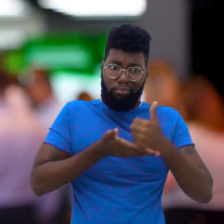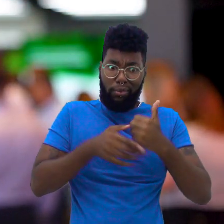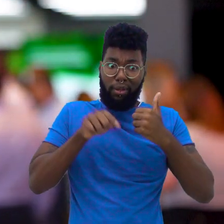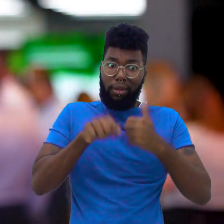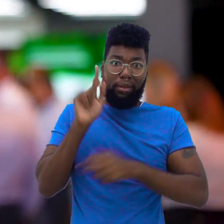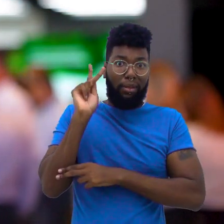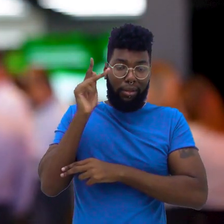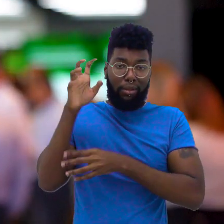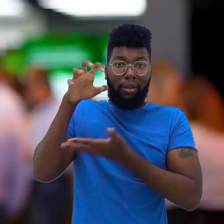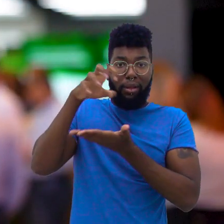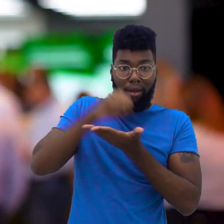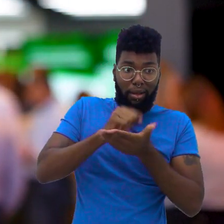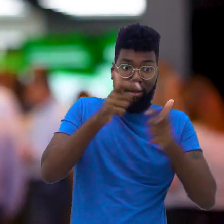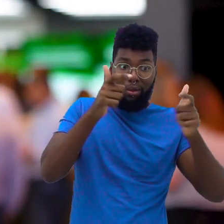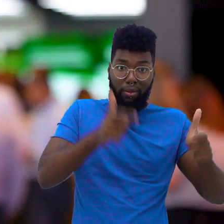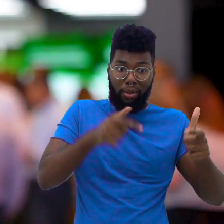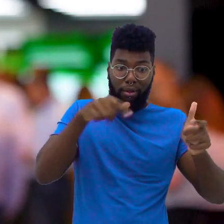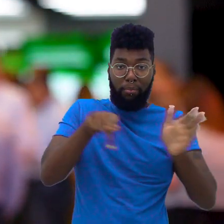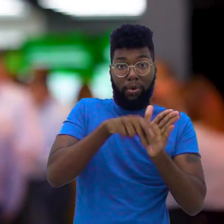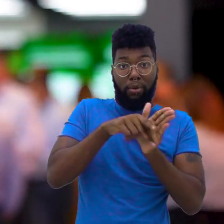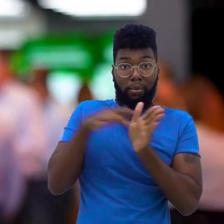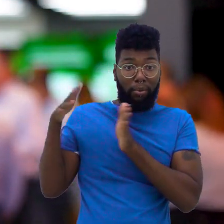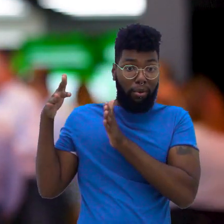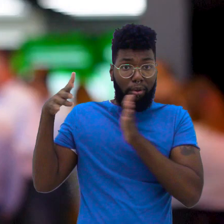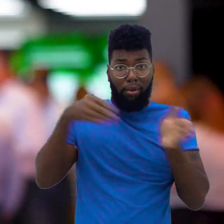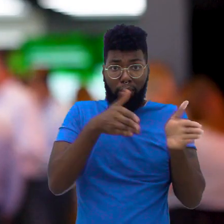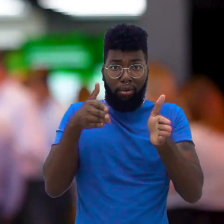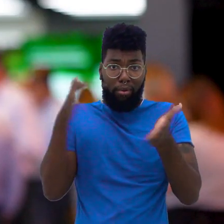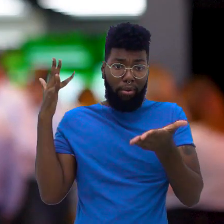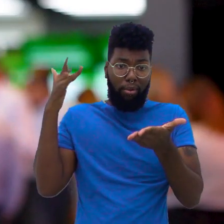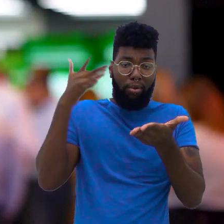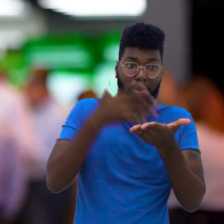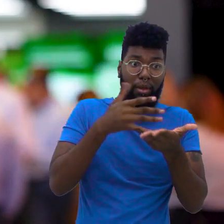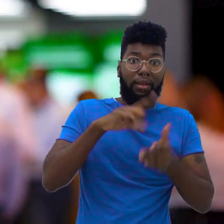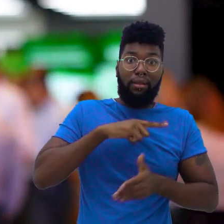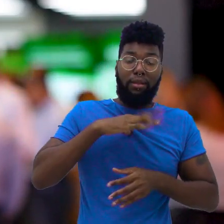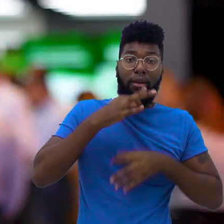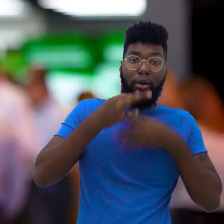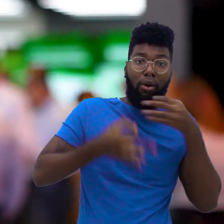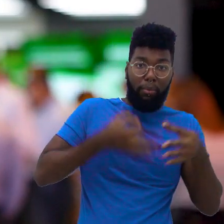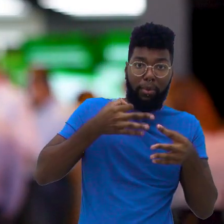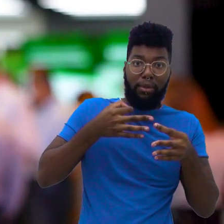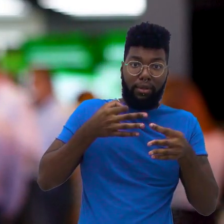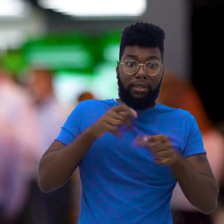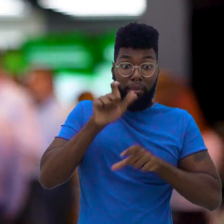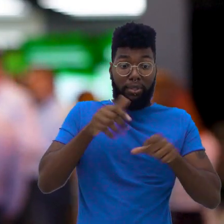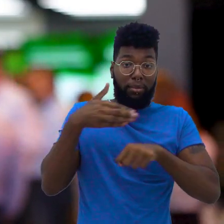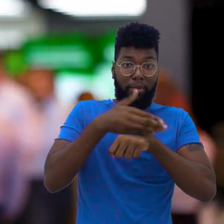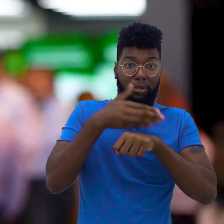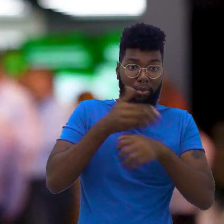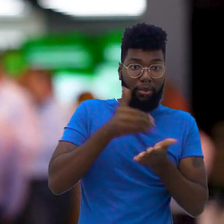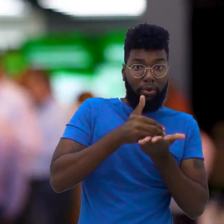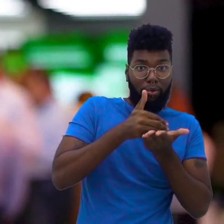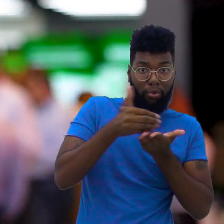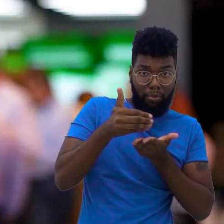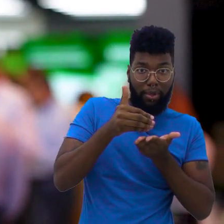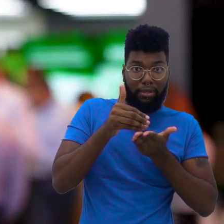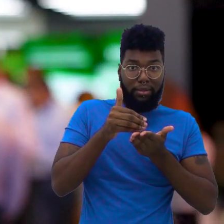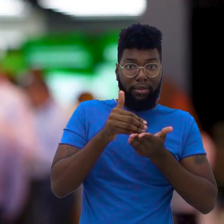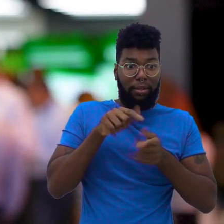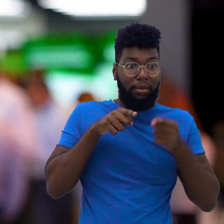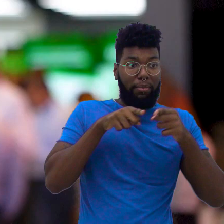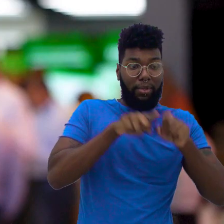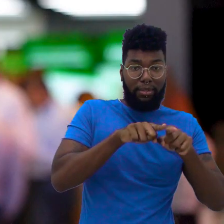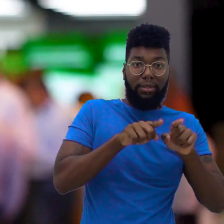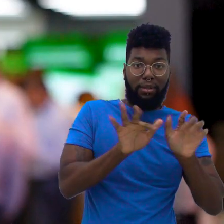muitas pessoas e muitos profissionais. E é essa história que está registrada no espaço de trajetória, com depoimentos que fizeram